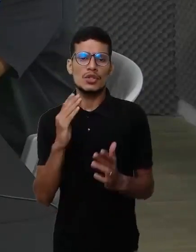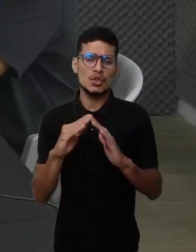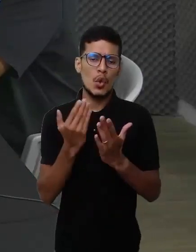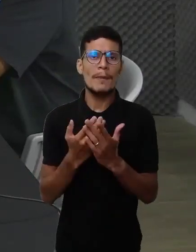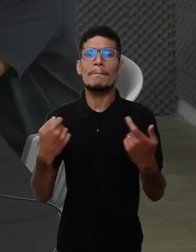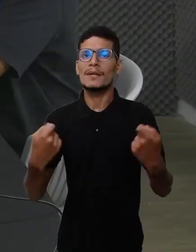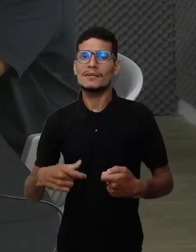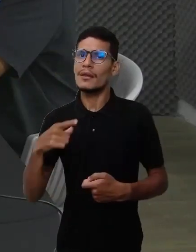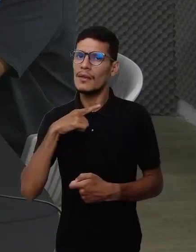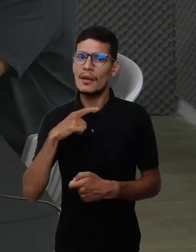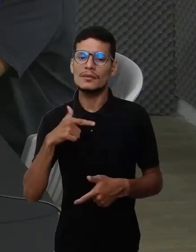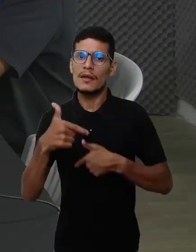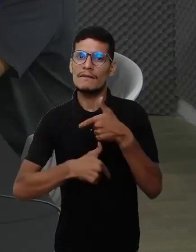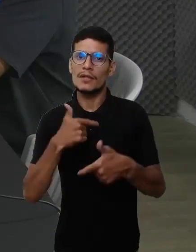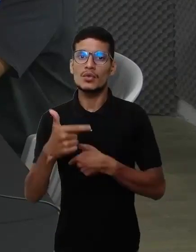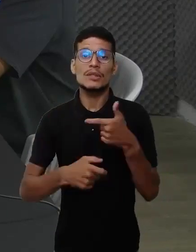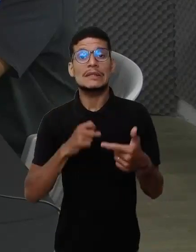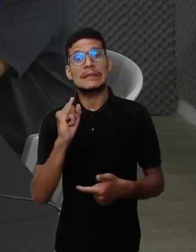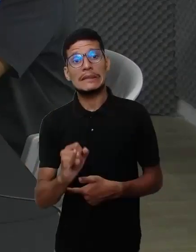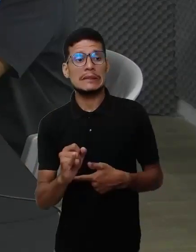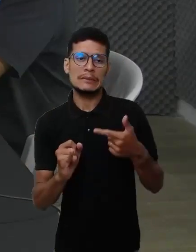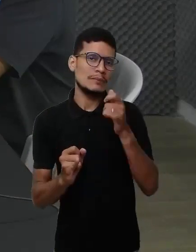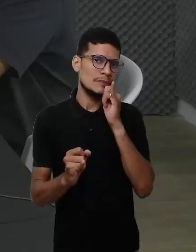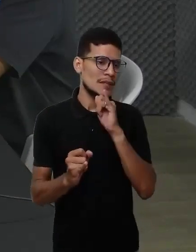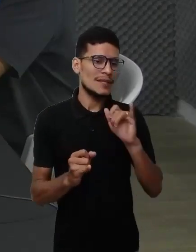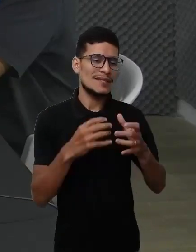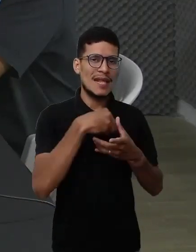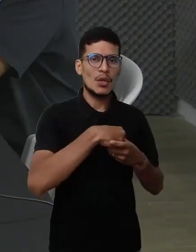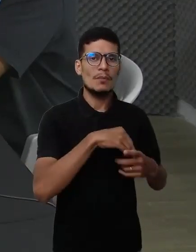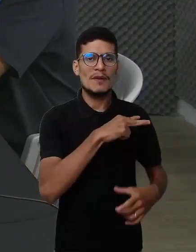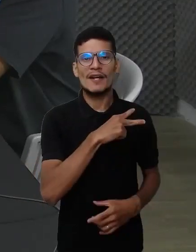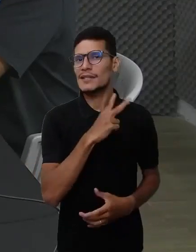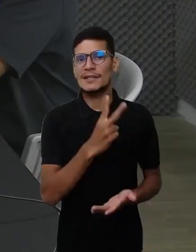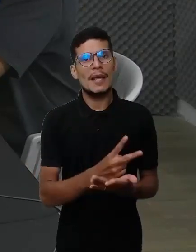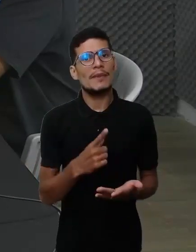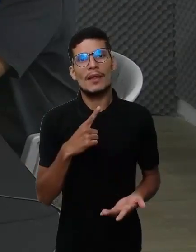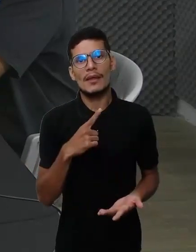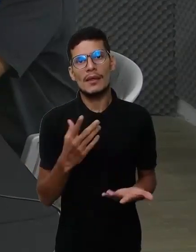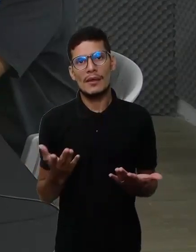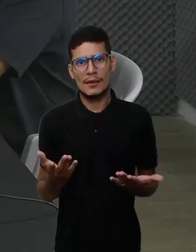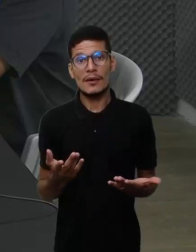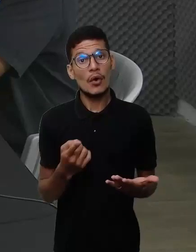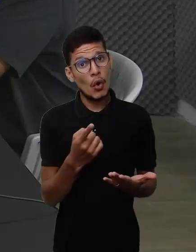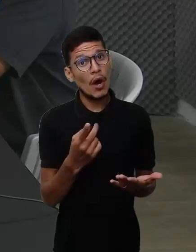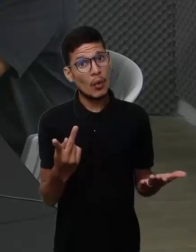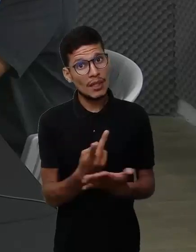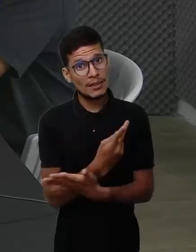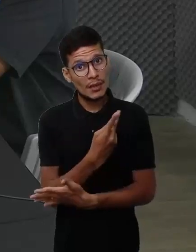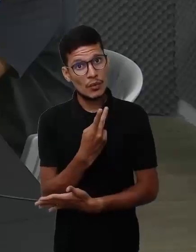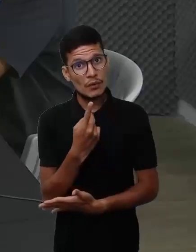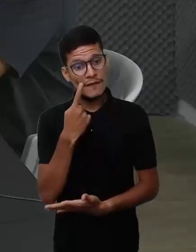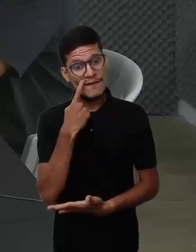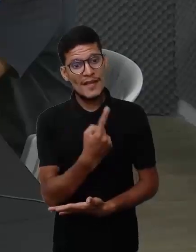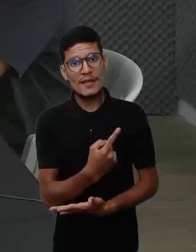ter esse serviço, quando as privadas sempre tiveram. Olha o apartheid aí acontecendo a olhos